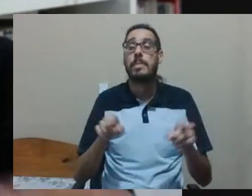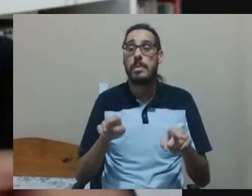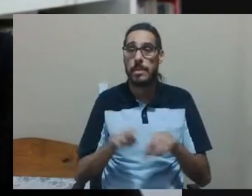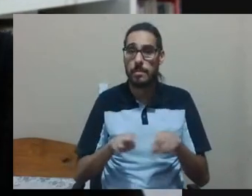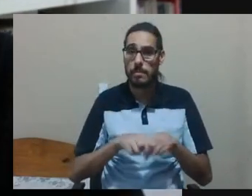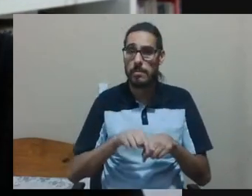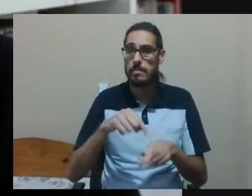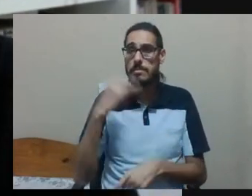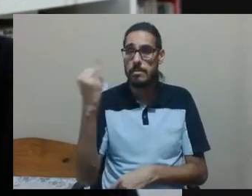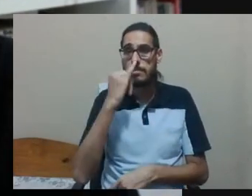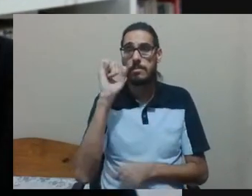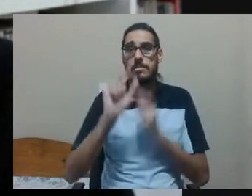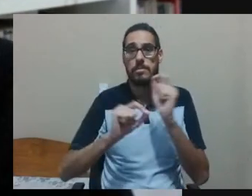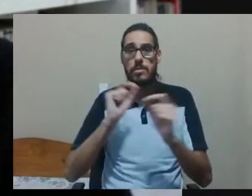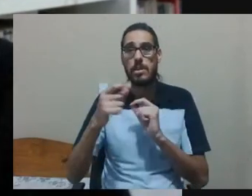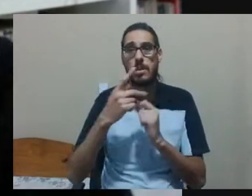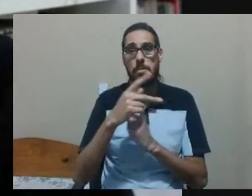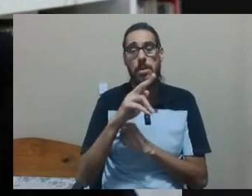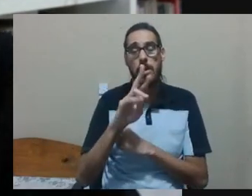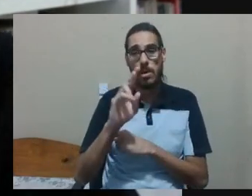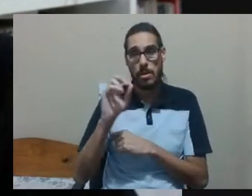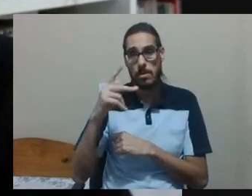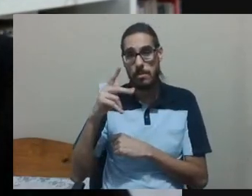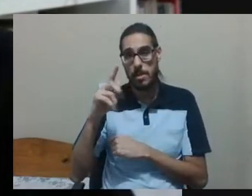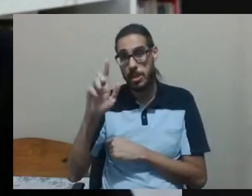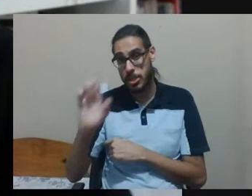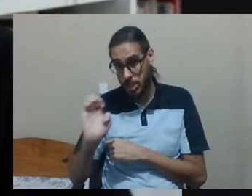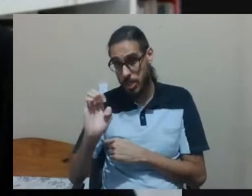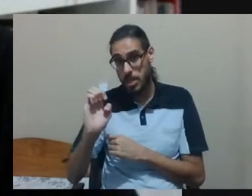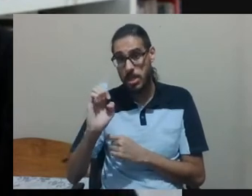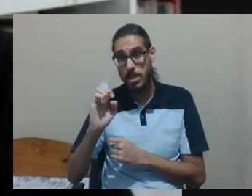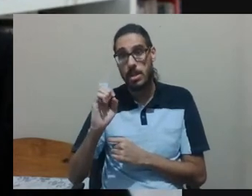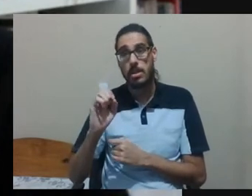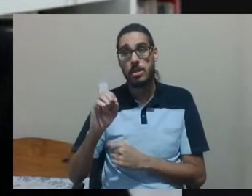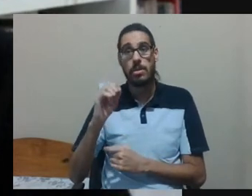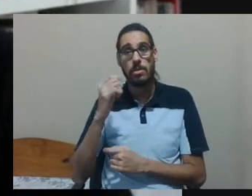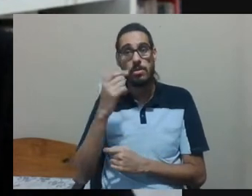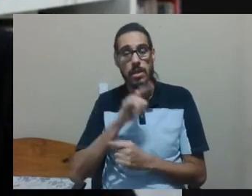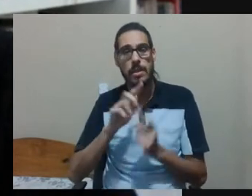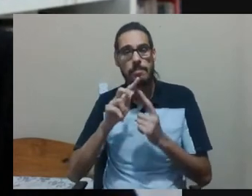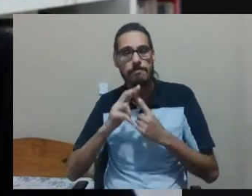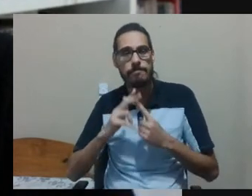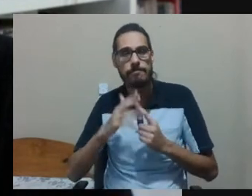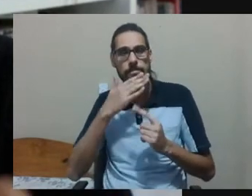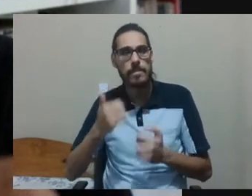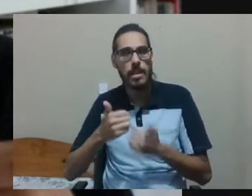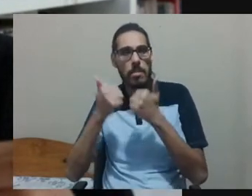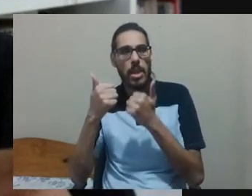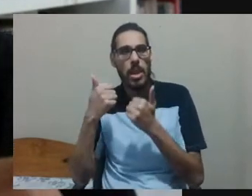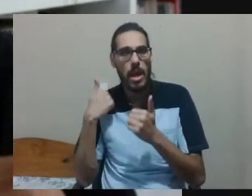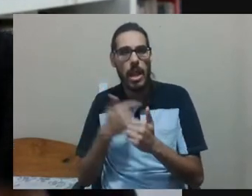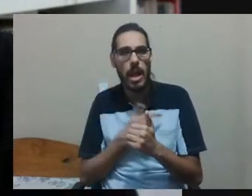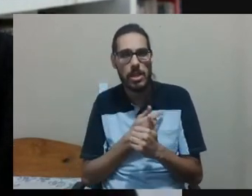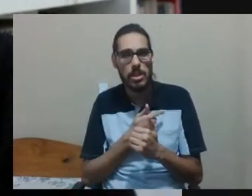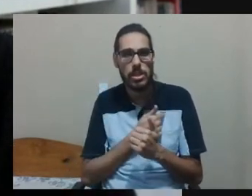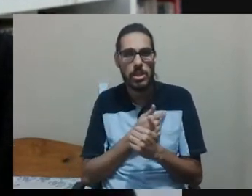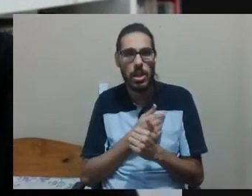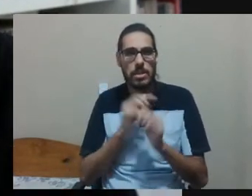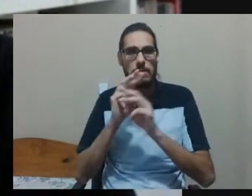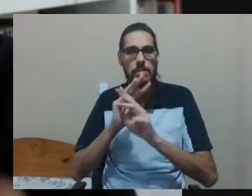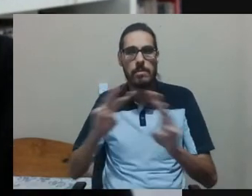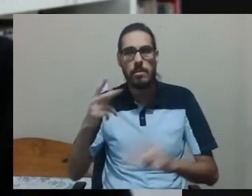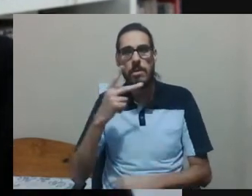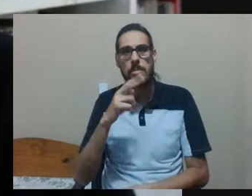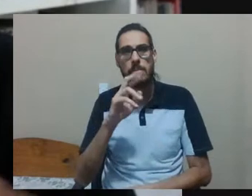a Pró-PG considere a reformulação, o aprimoramento da nossa plataforma, a Pró-PG Web,